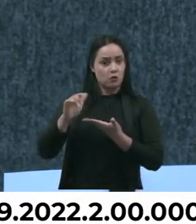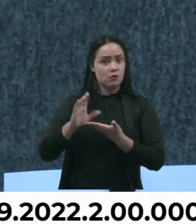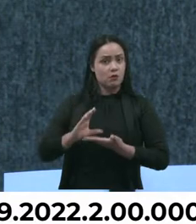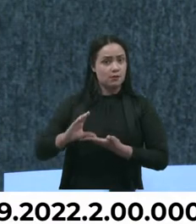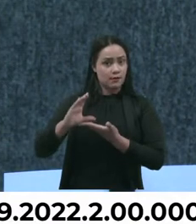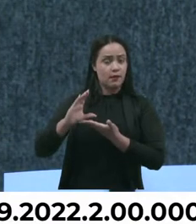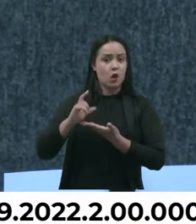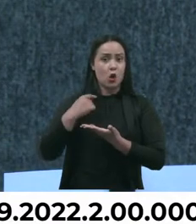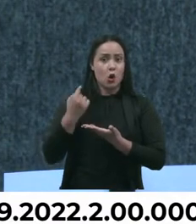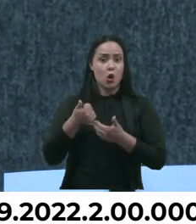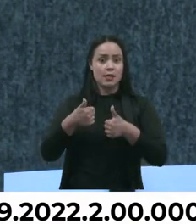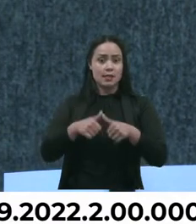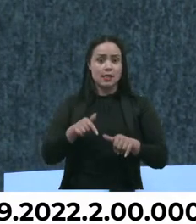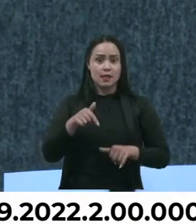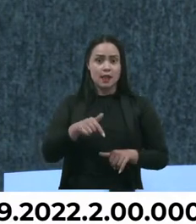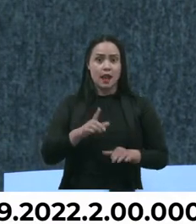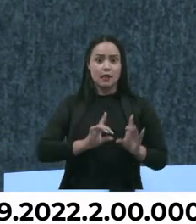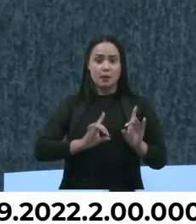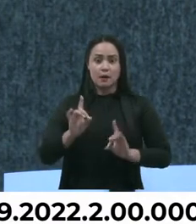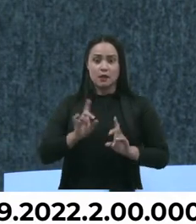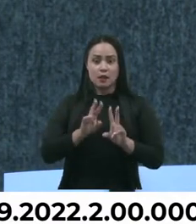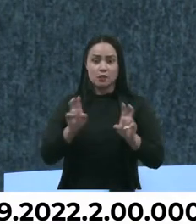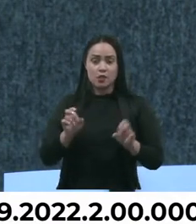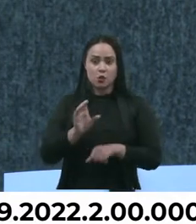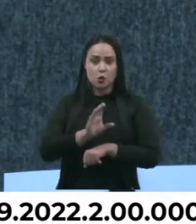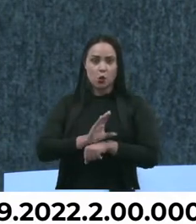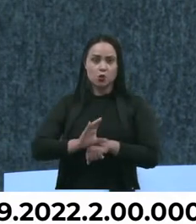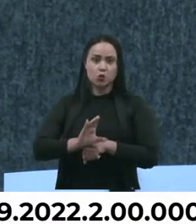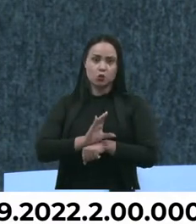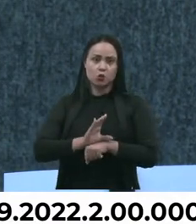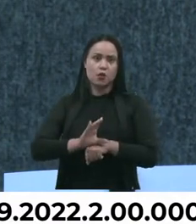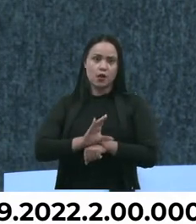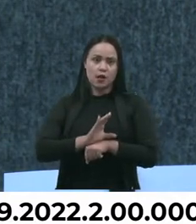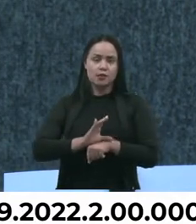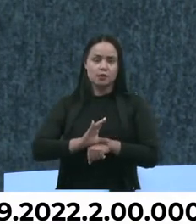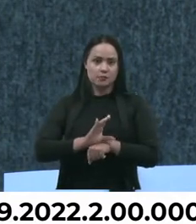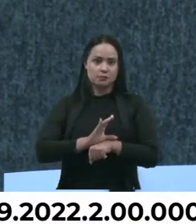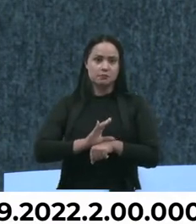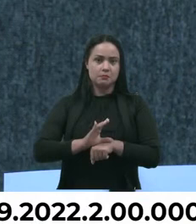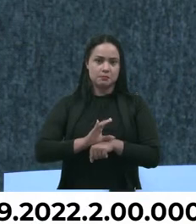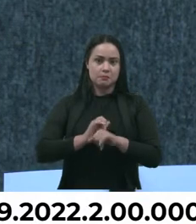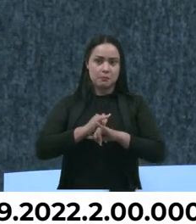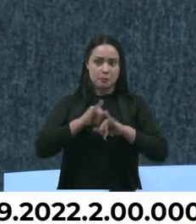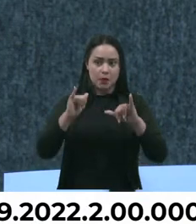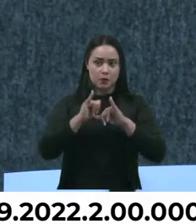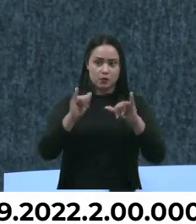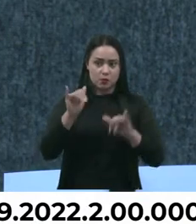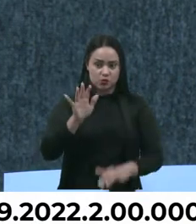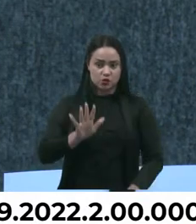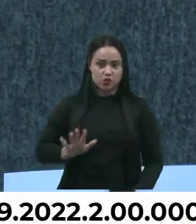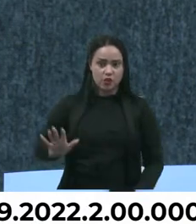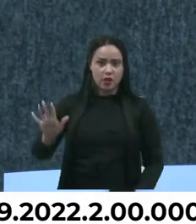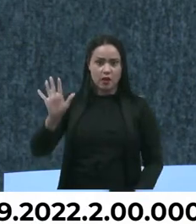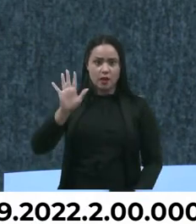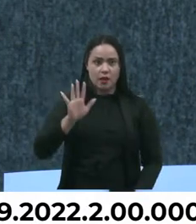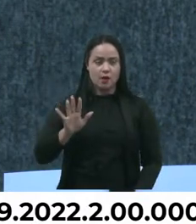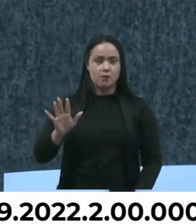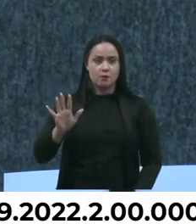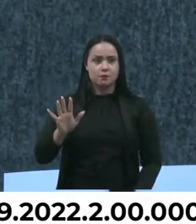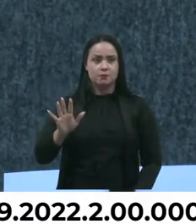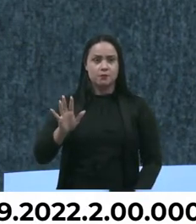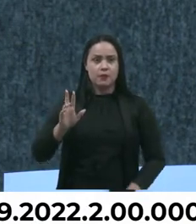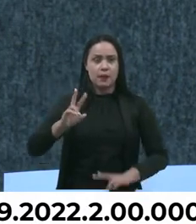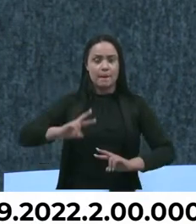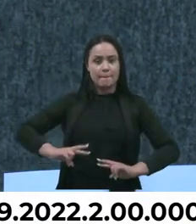em se tratando de conselho, não estamos aqui a discutir questão constitucional, né, que no caso da repercussão geral, quórum qualificado,